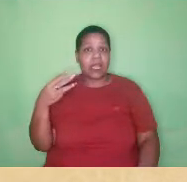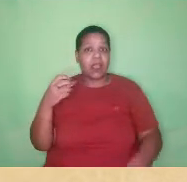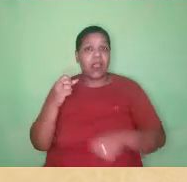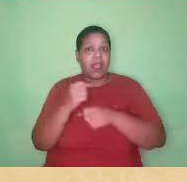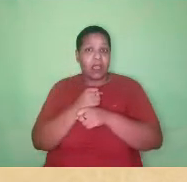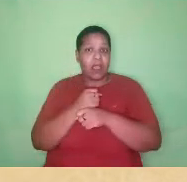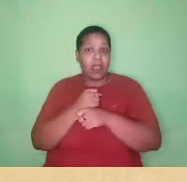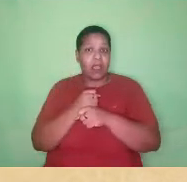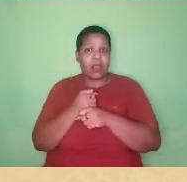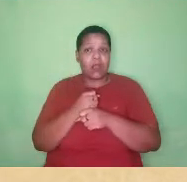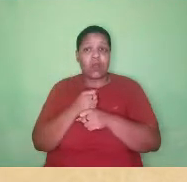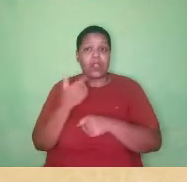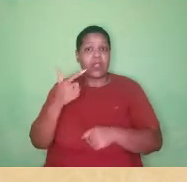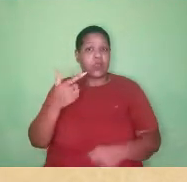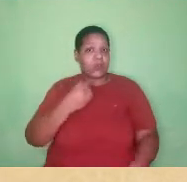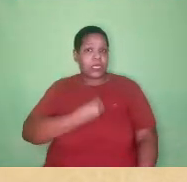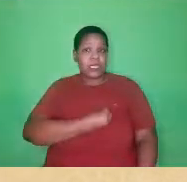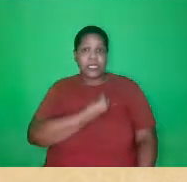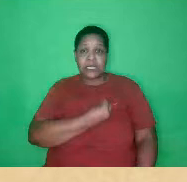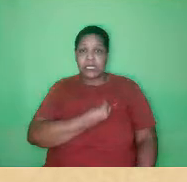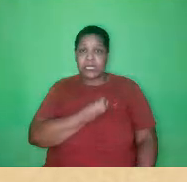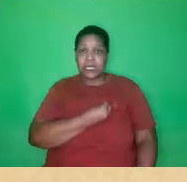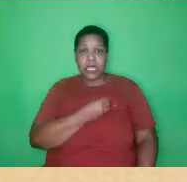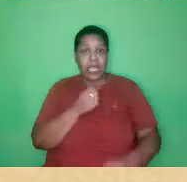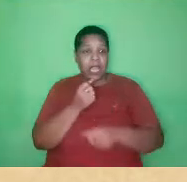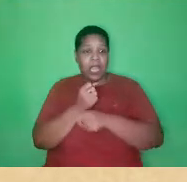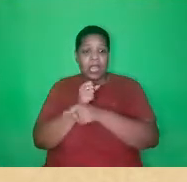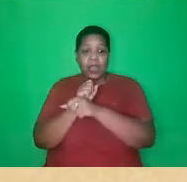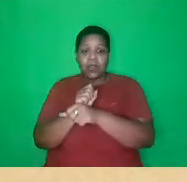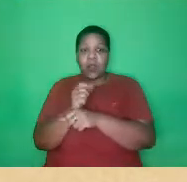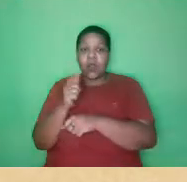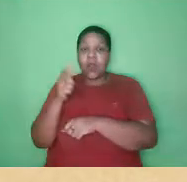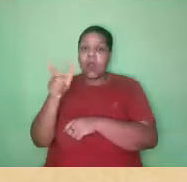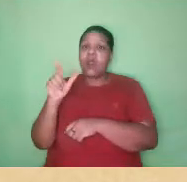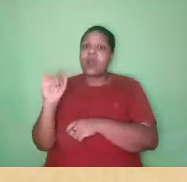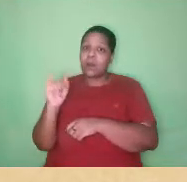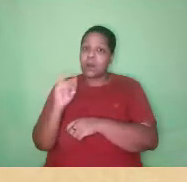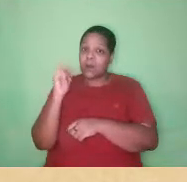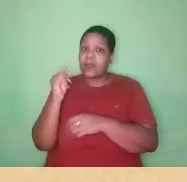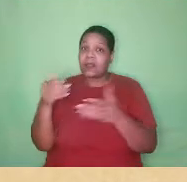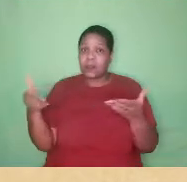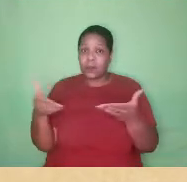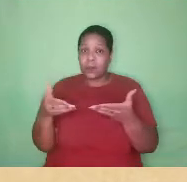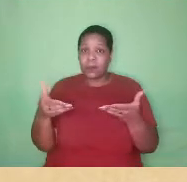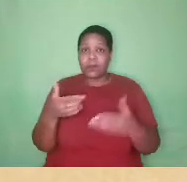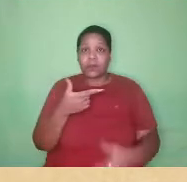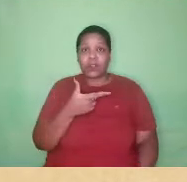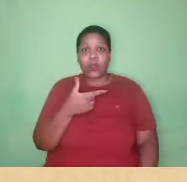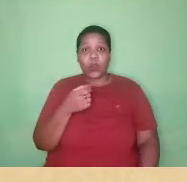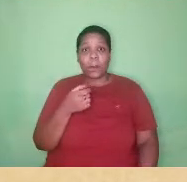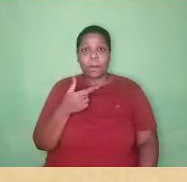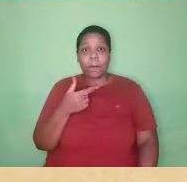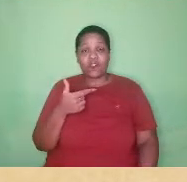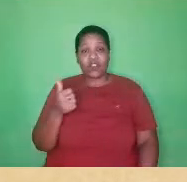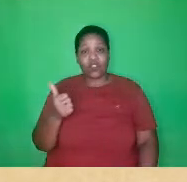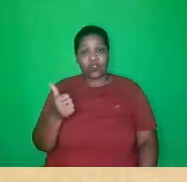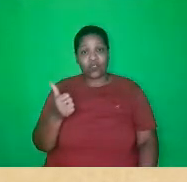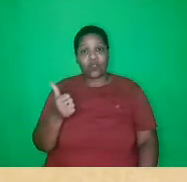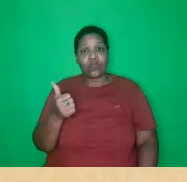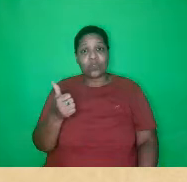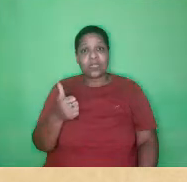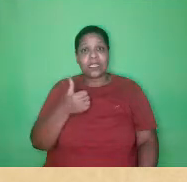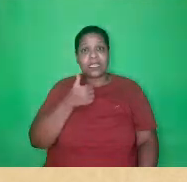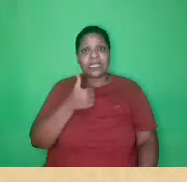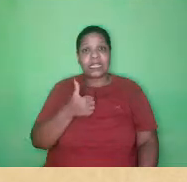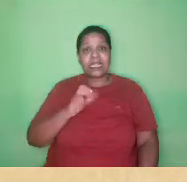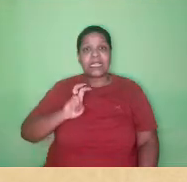existência mais da escravidão, uma outra data importante agora. Estamos em 2021, 150